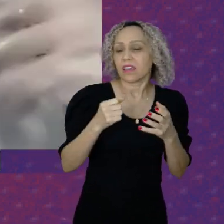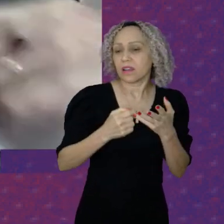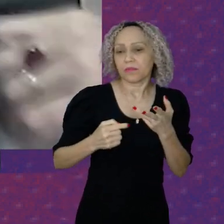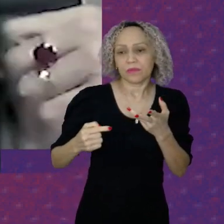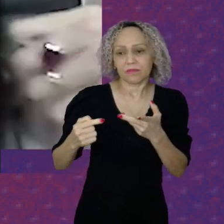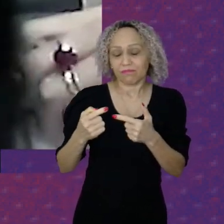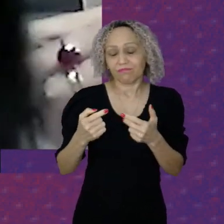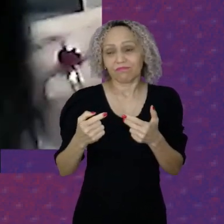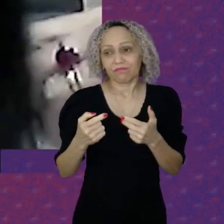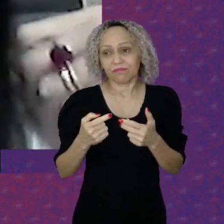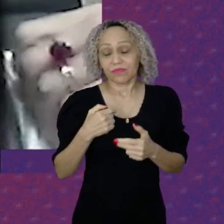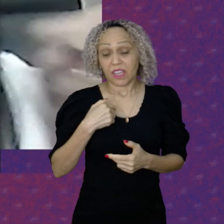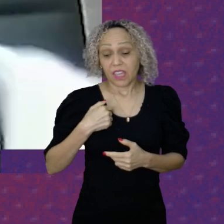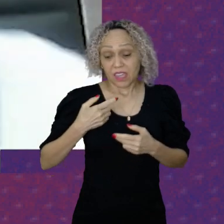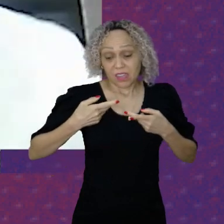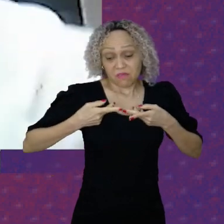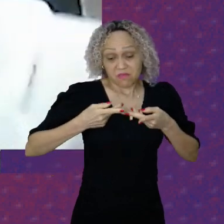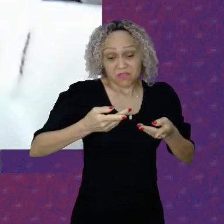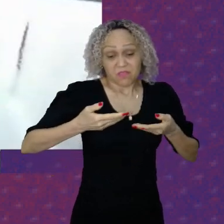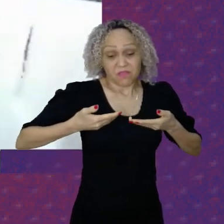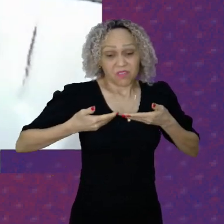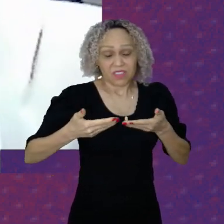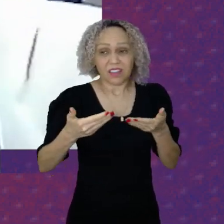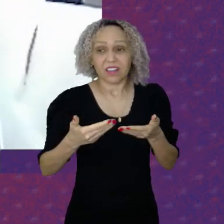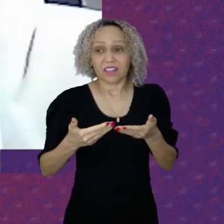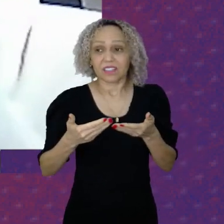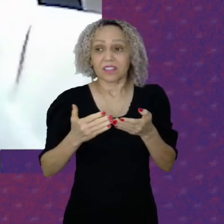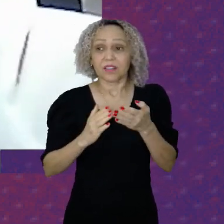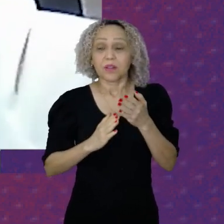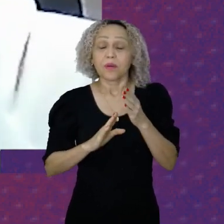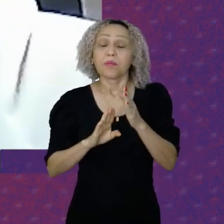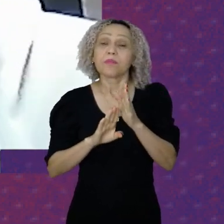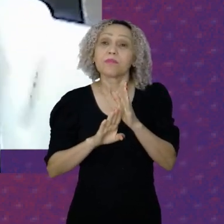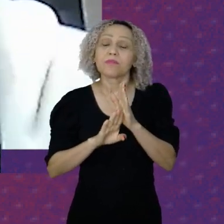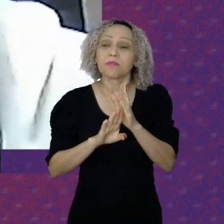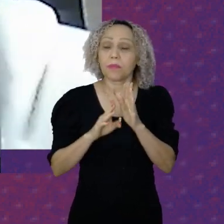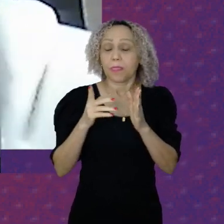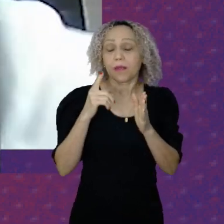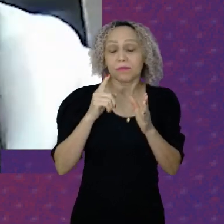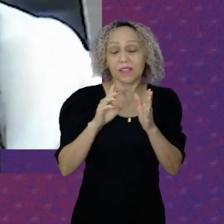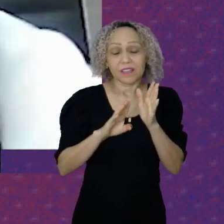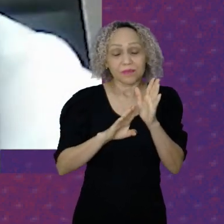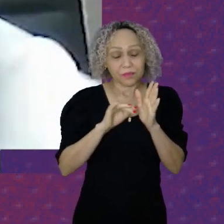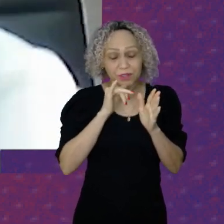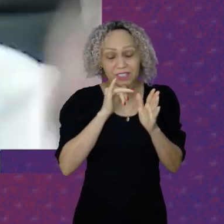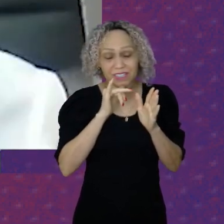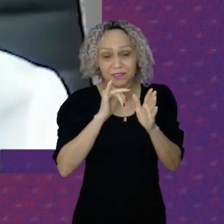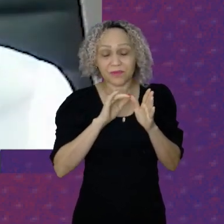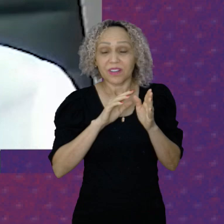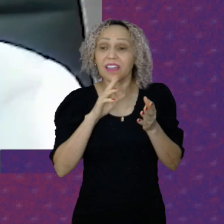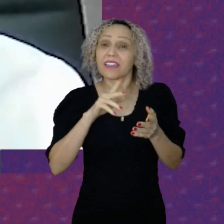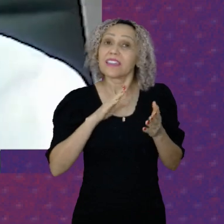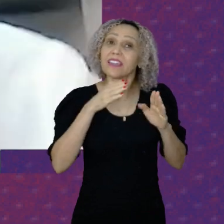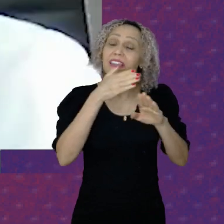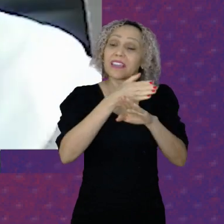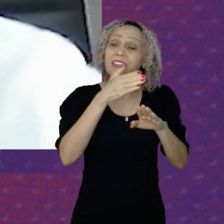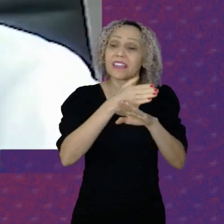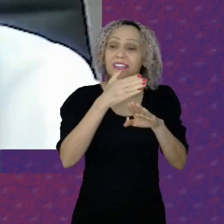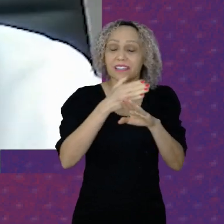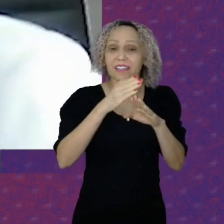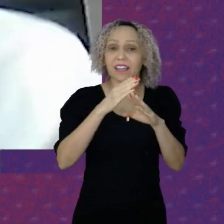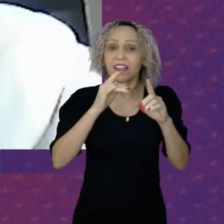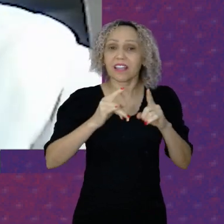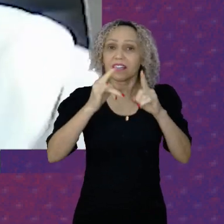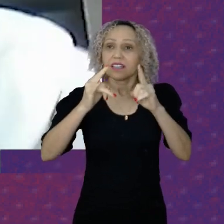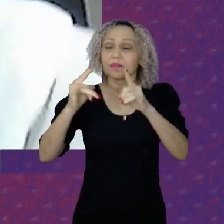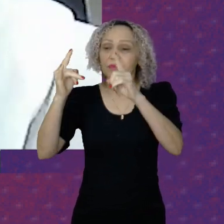fui convidada várias vezes para subir até o 4º andar lá do empreendimento Dona Lindu, que eu botei o nome da mãe de Lula, e botei em cada prédio o nome